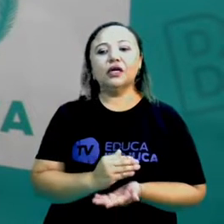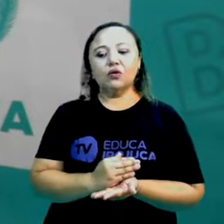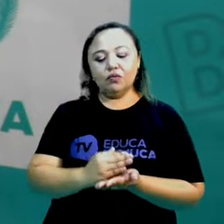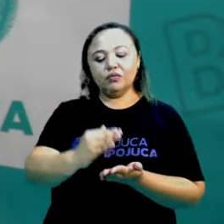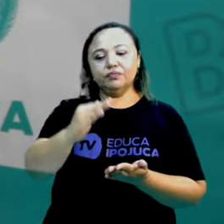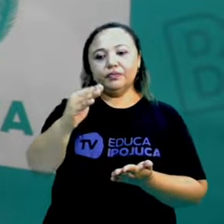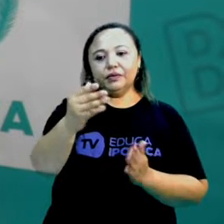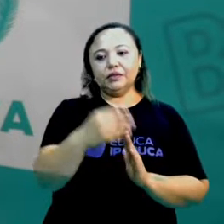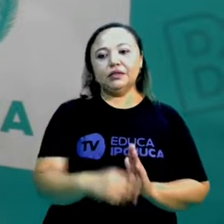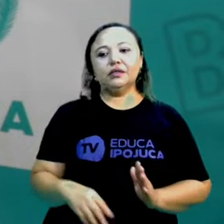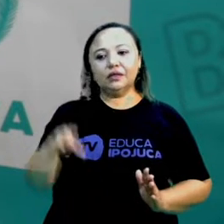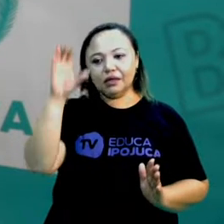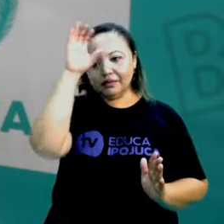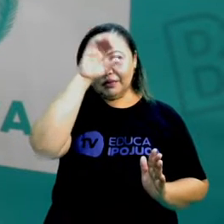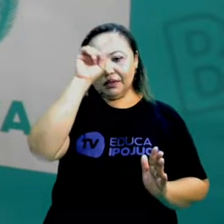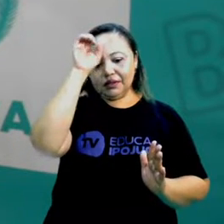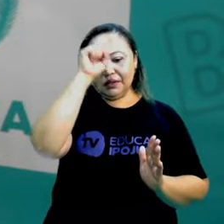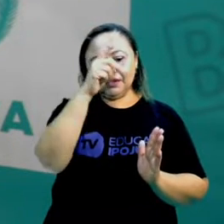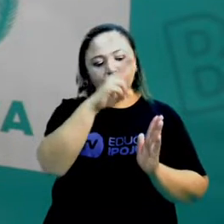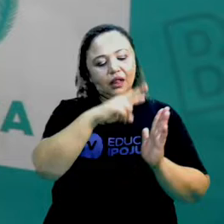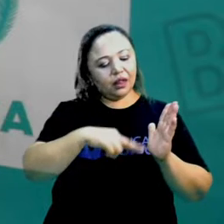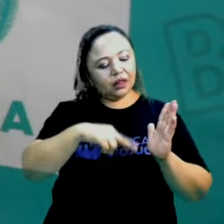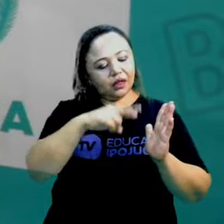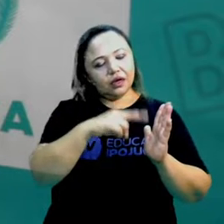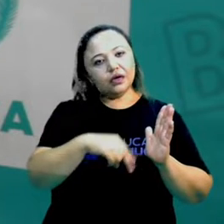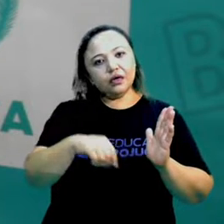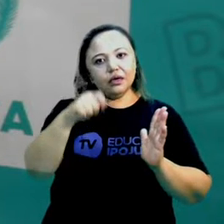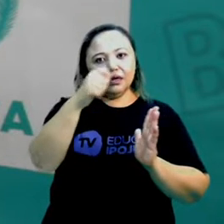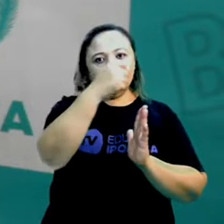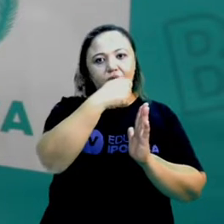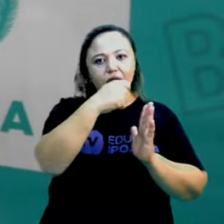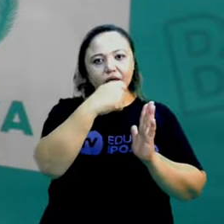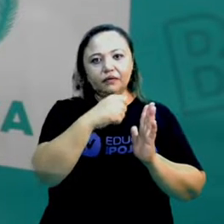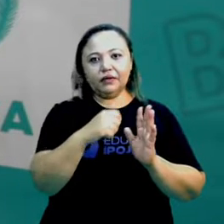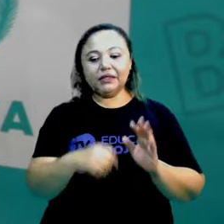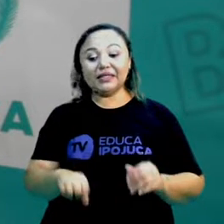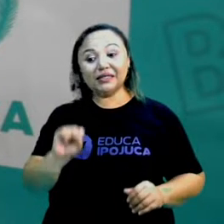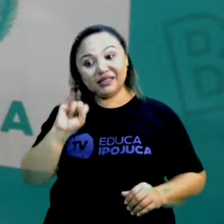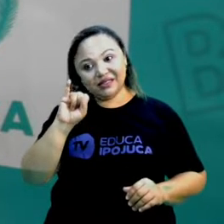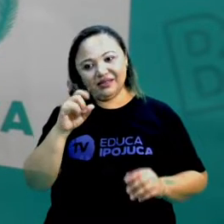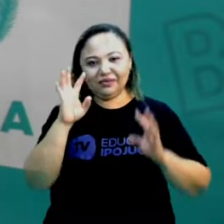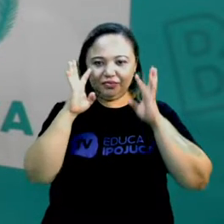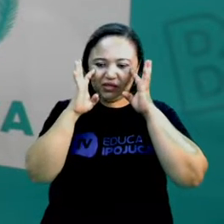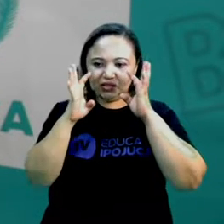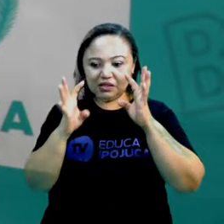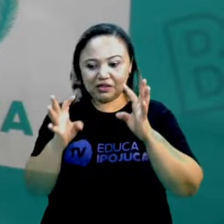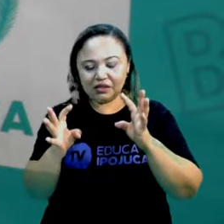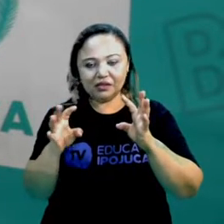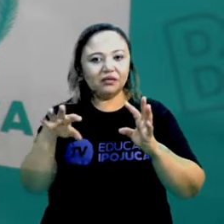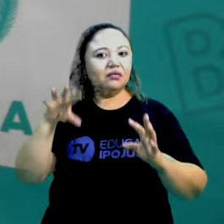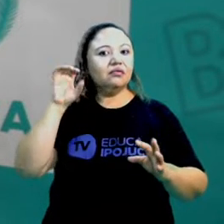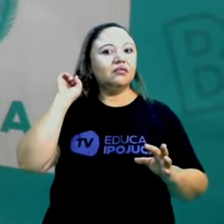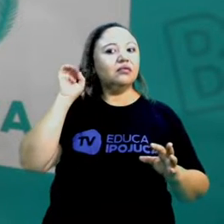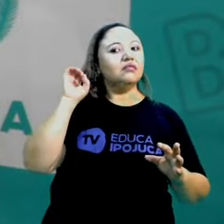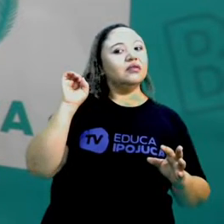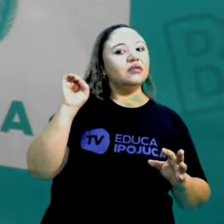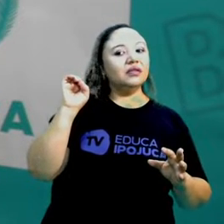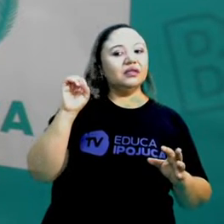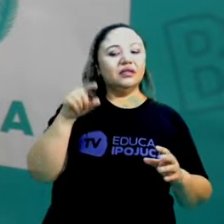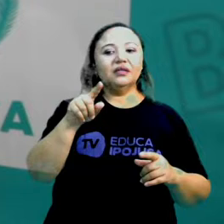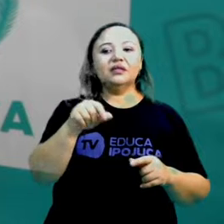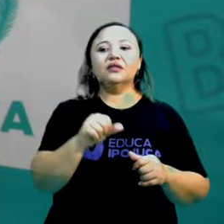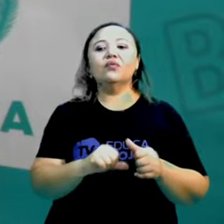a escrever. Geralmente, quando não prestamos muito a atenção na pronúncia,